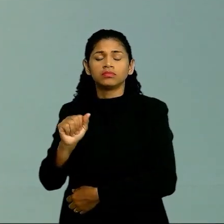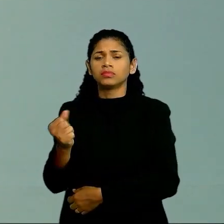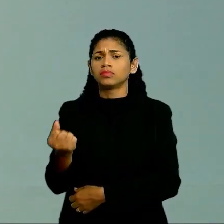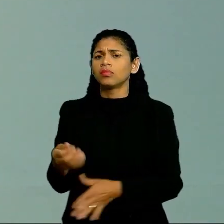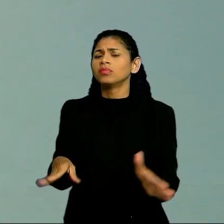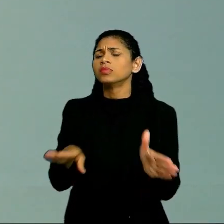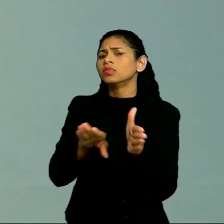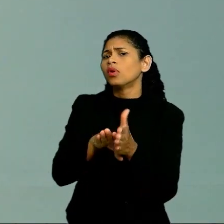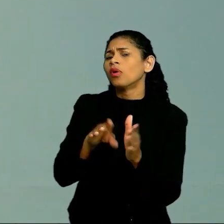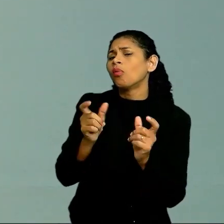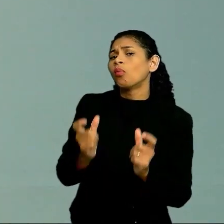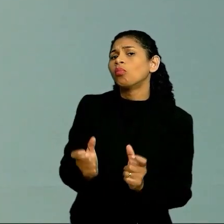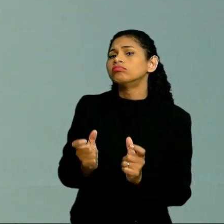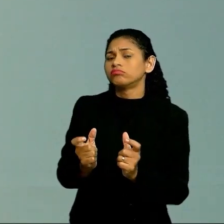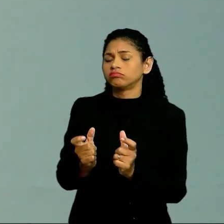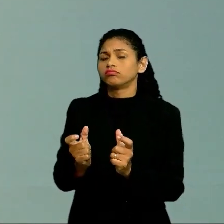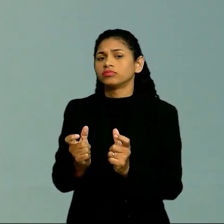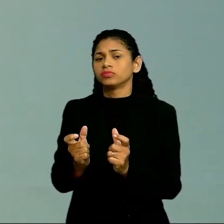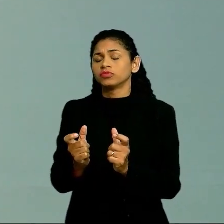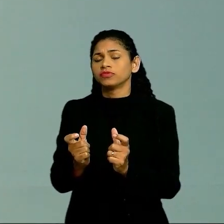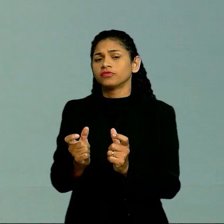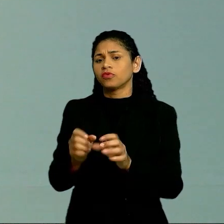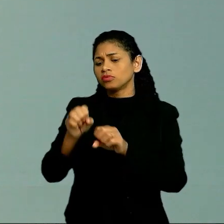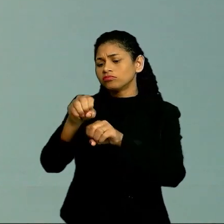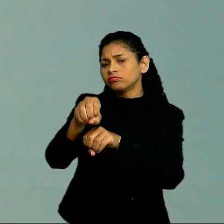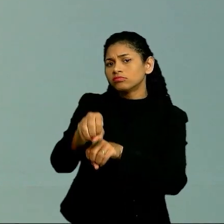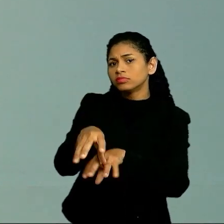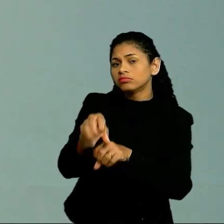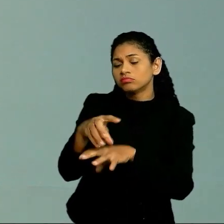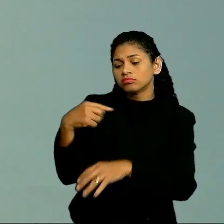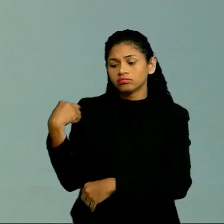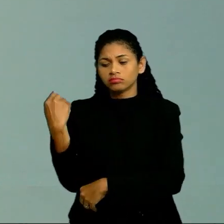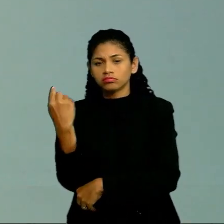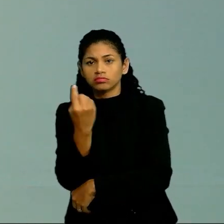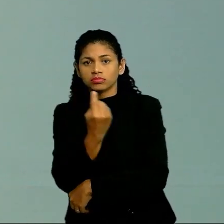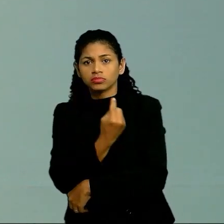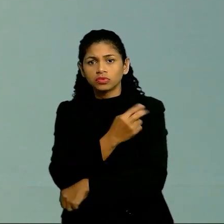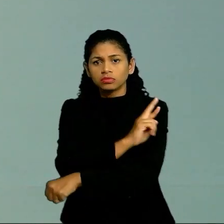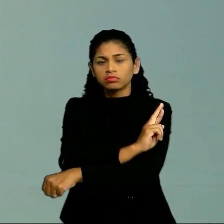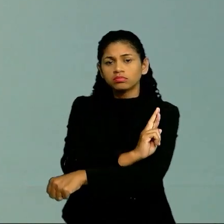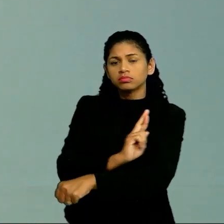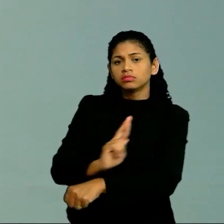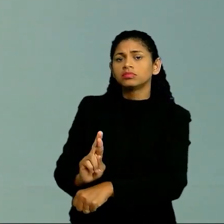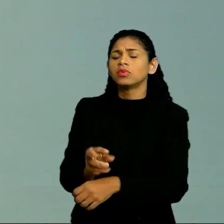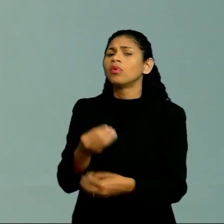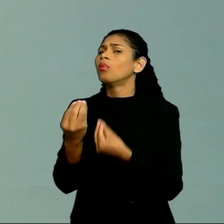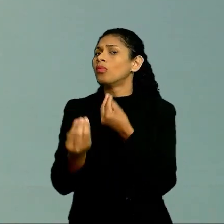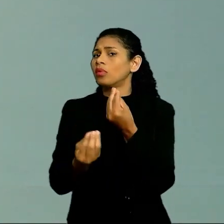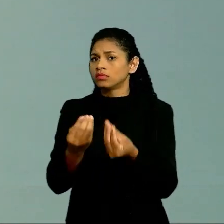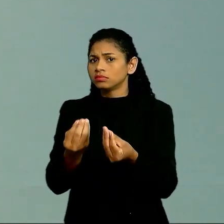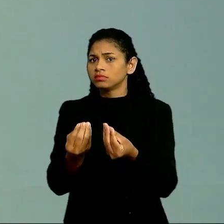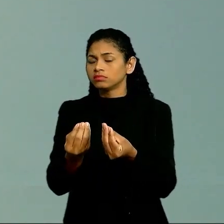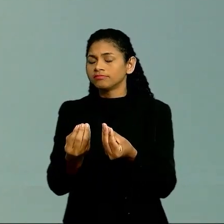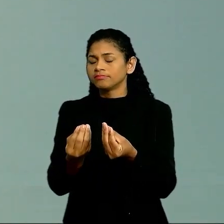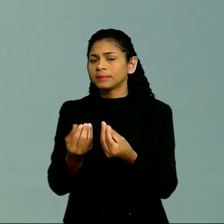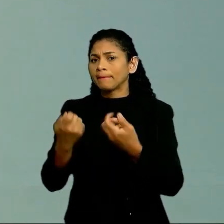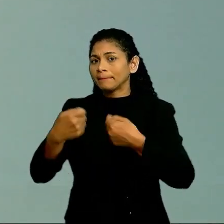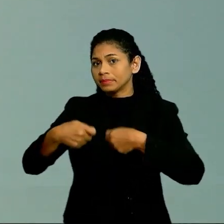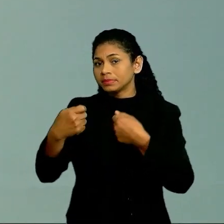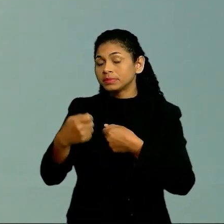em especial a moral cristã, até que ponto ela tem valor? Até que ponto ela deve ser levada